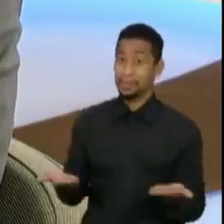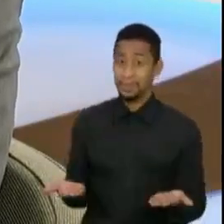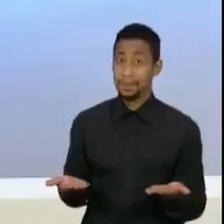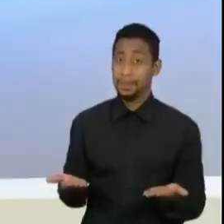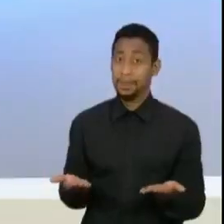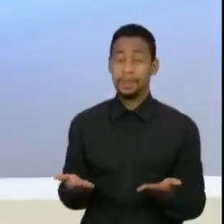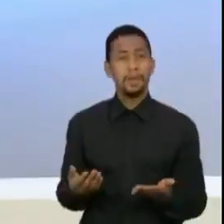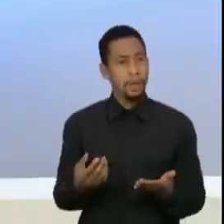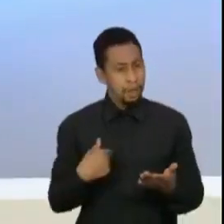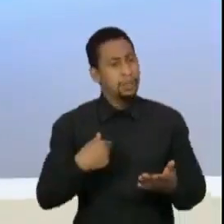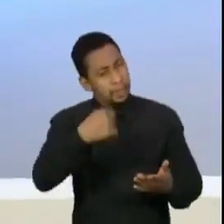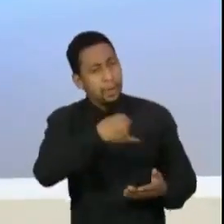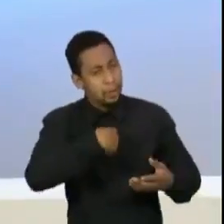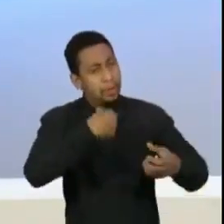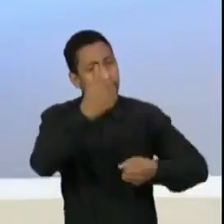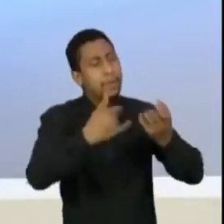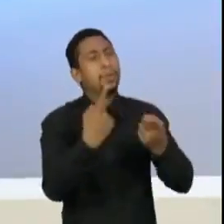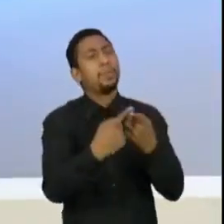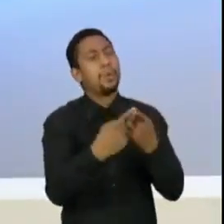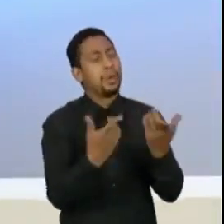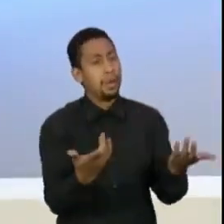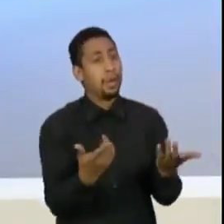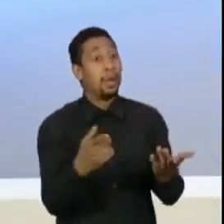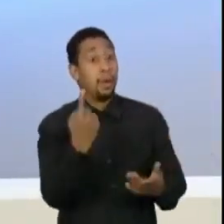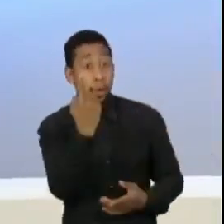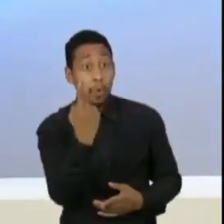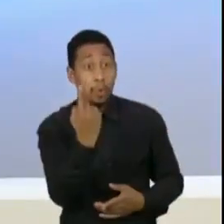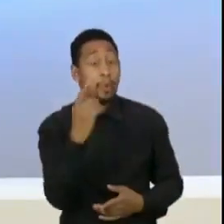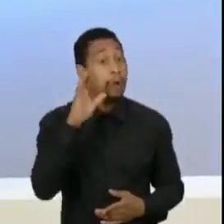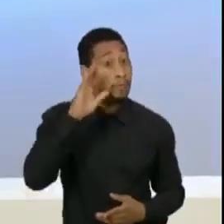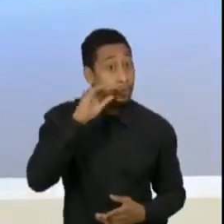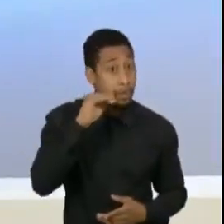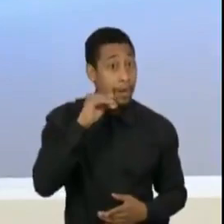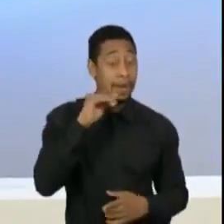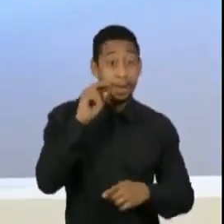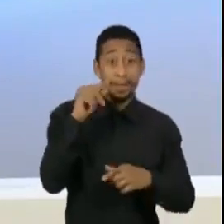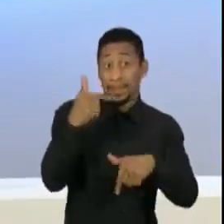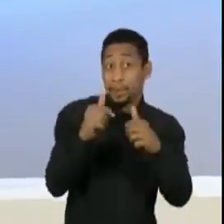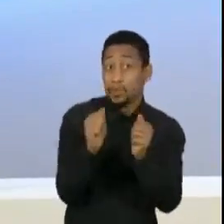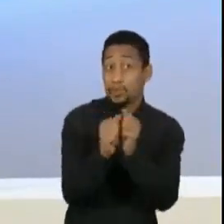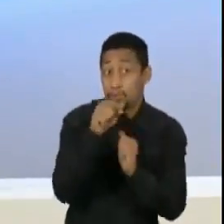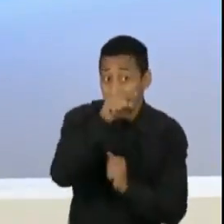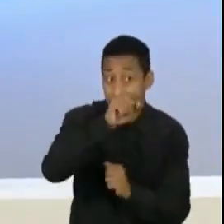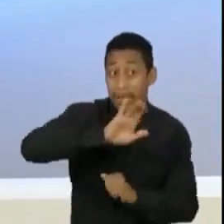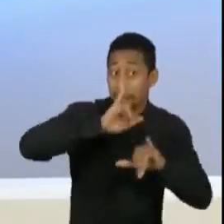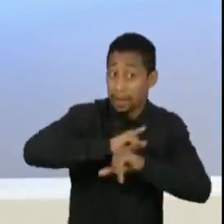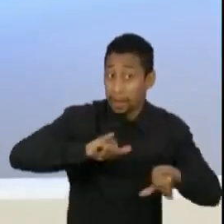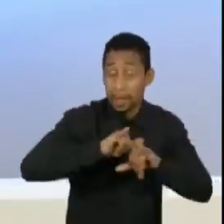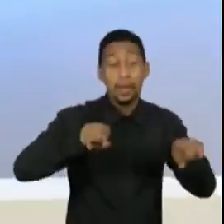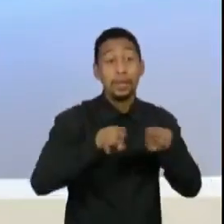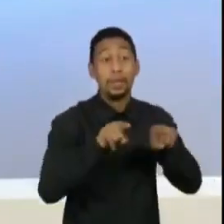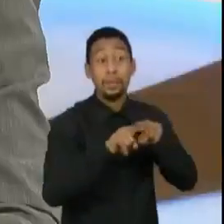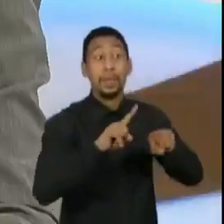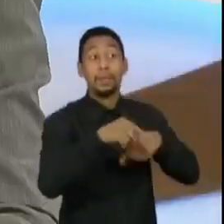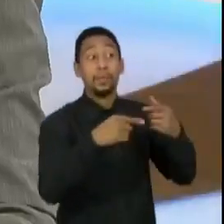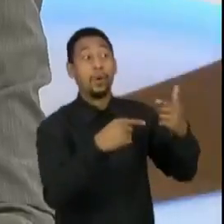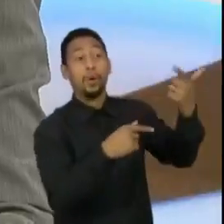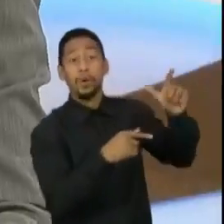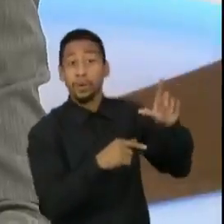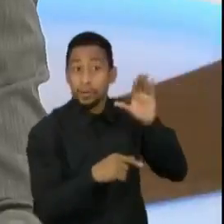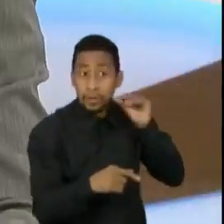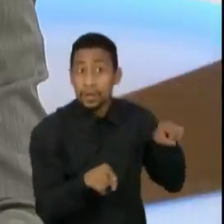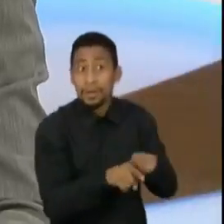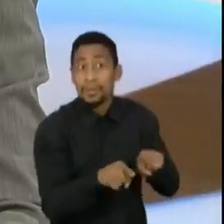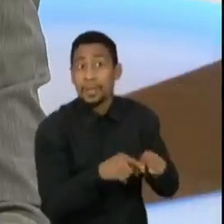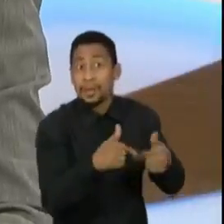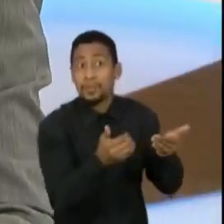eu tô falando porque tá dando uma das funcionárias fez que eu pego o senhor eu vou ter funcionar até disse que ele tava na próxima por isso que eu faço uma